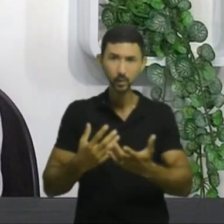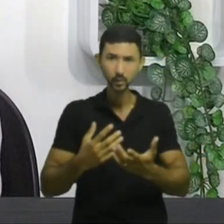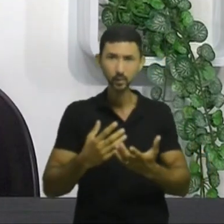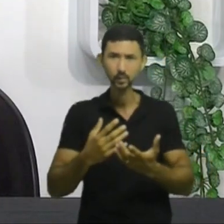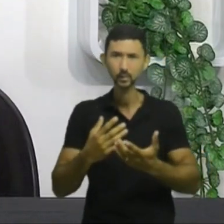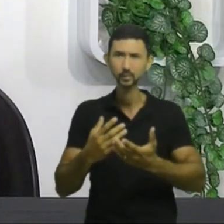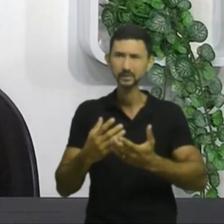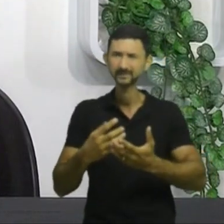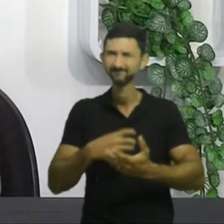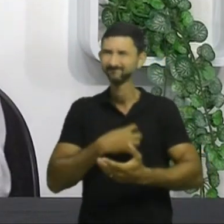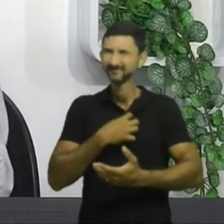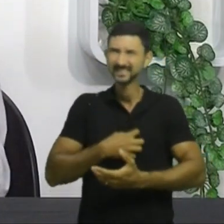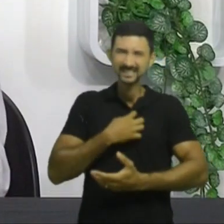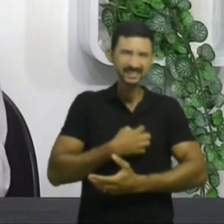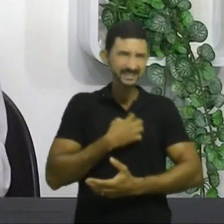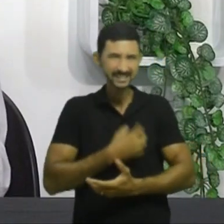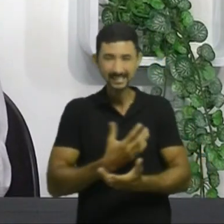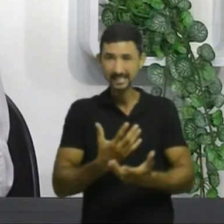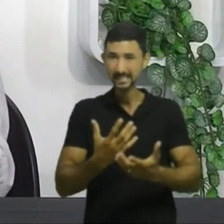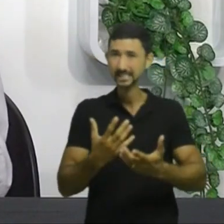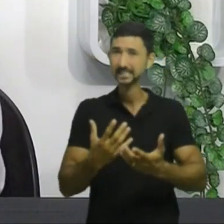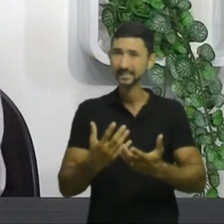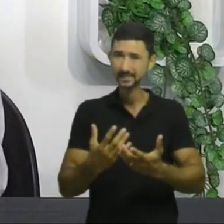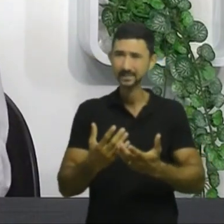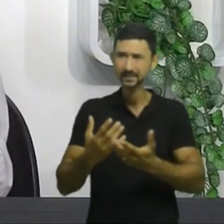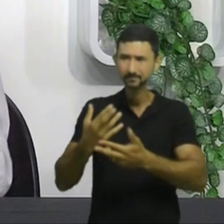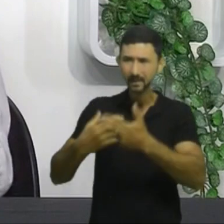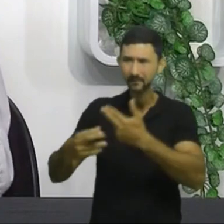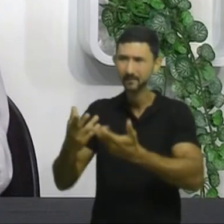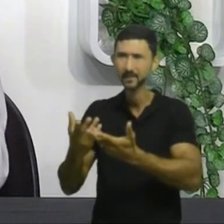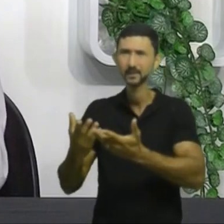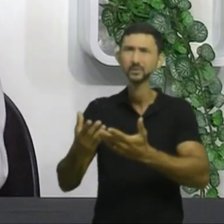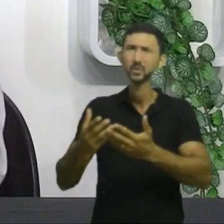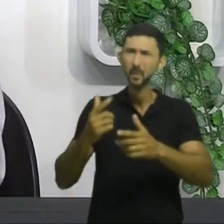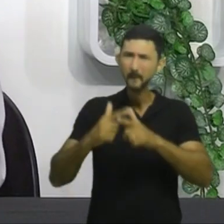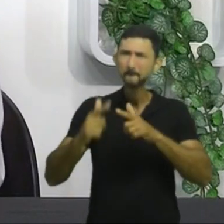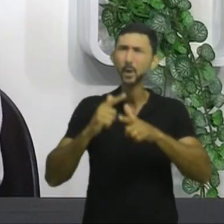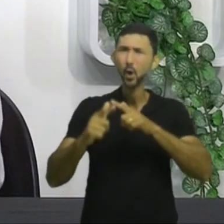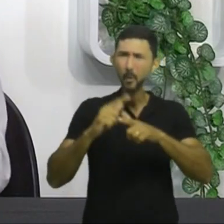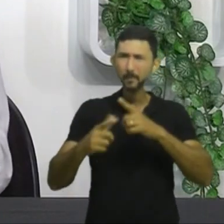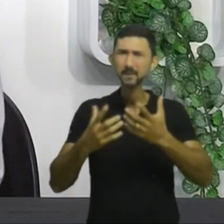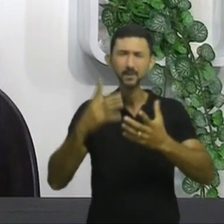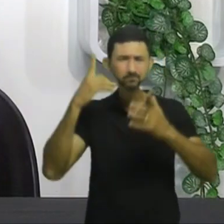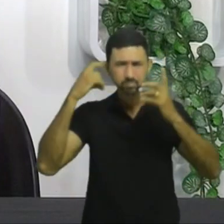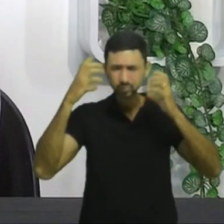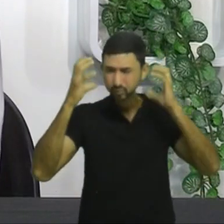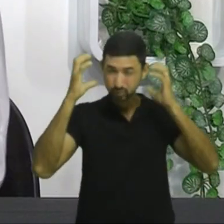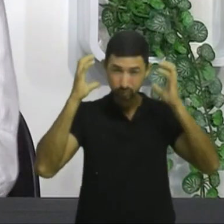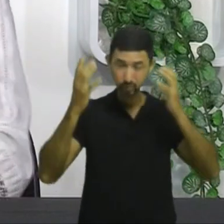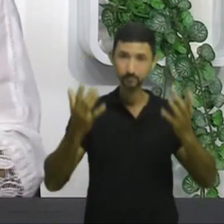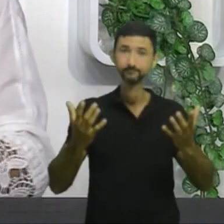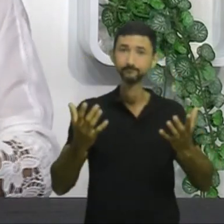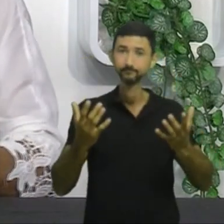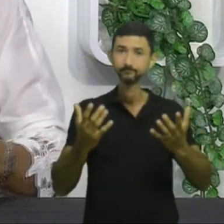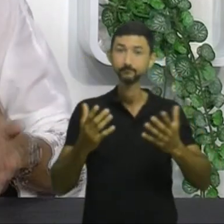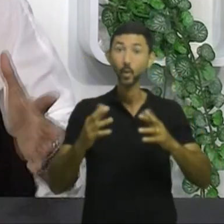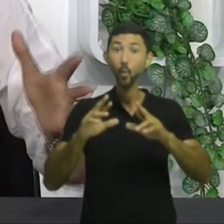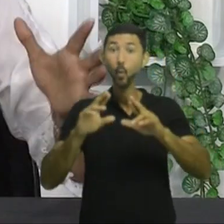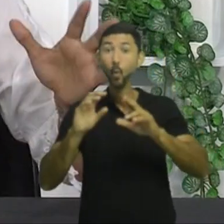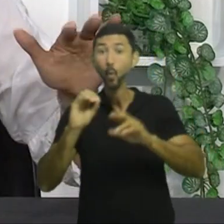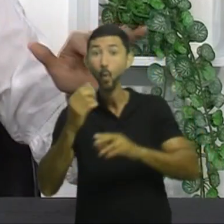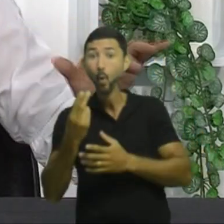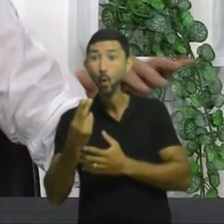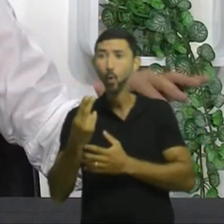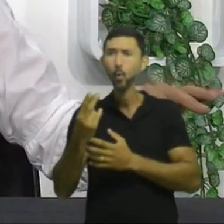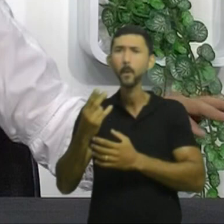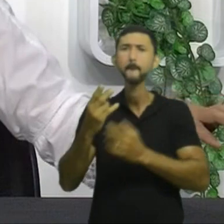trazer desconforto, relações, às vezes, até perturbadoras, ou elas são semelhantes